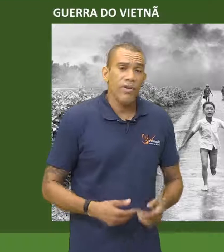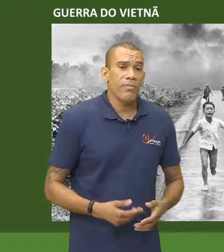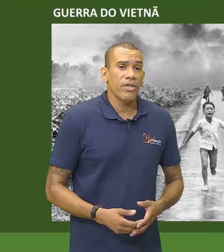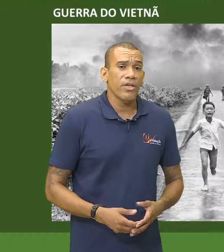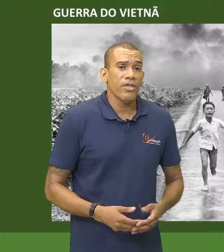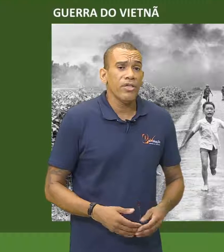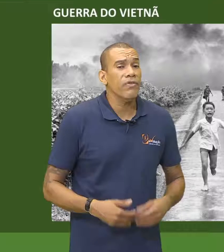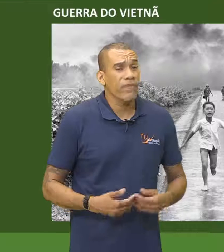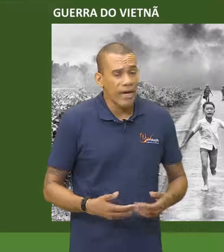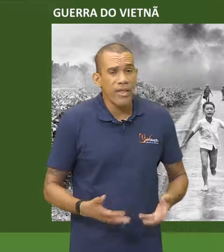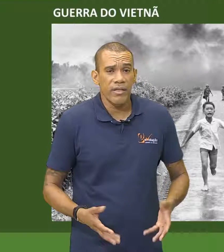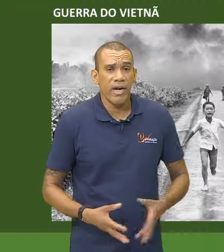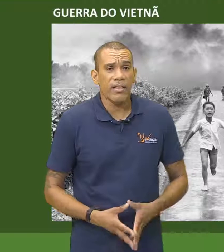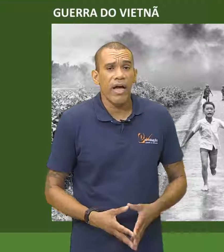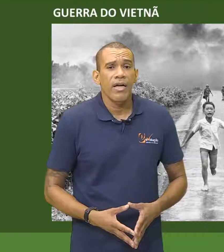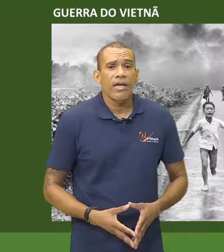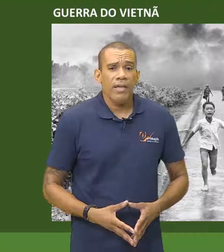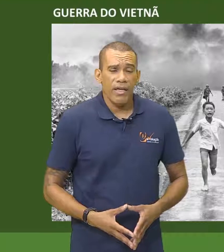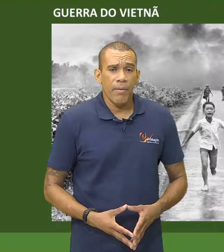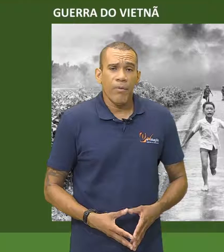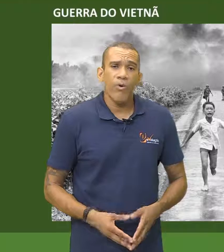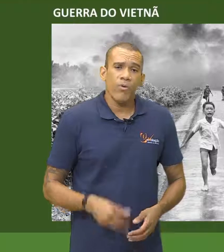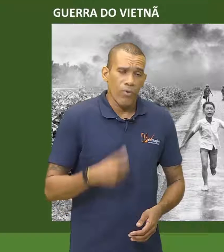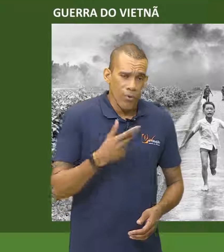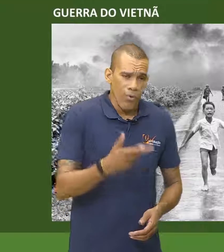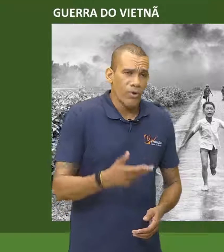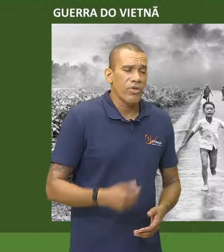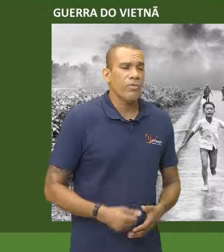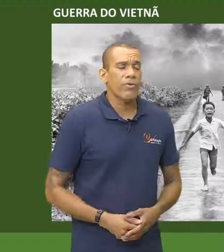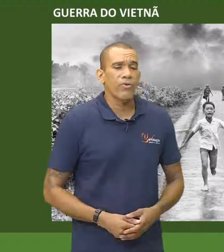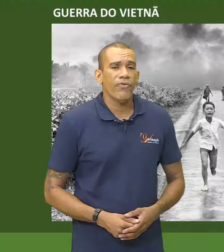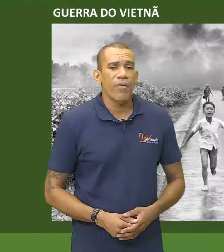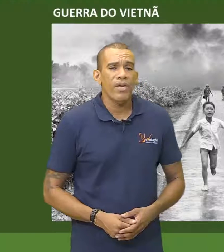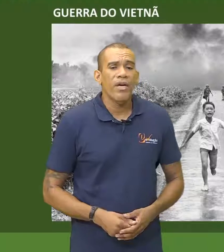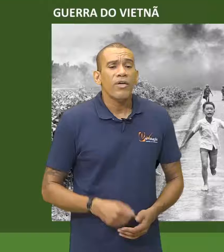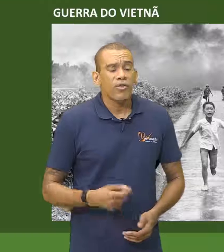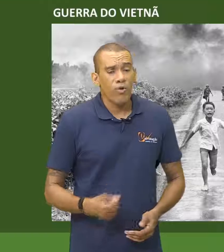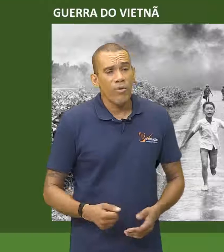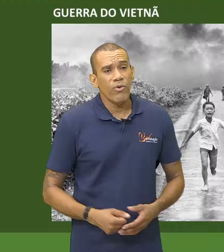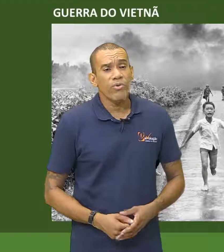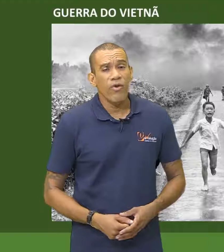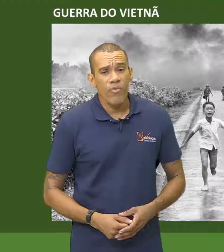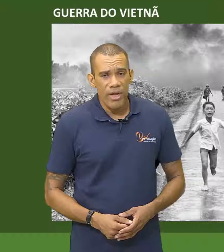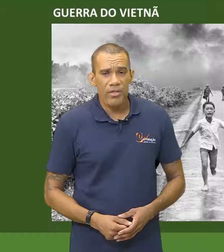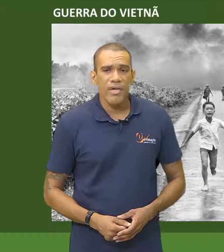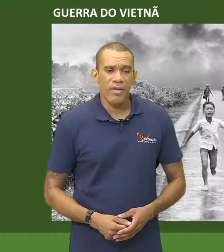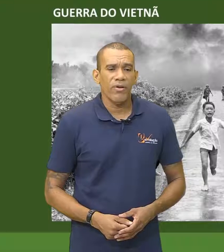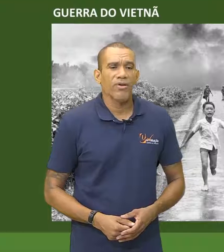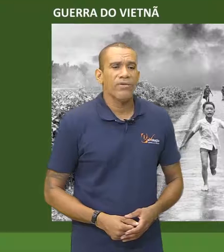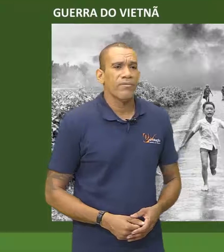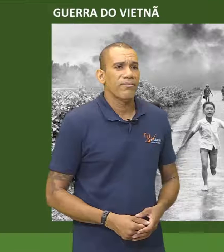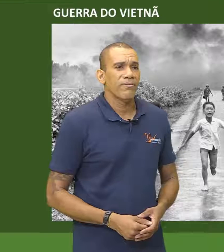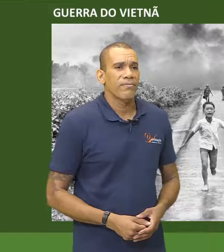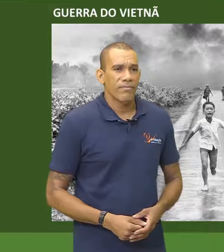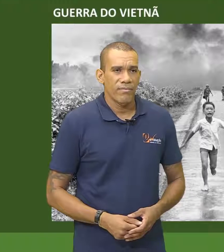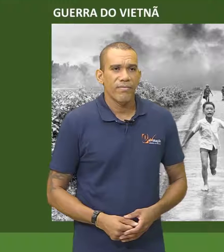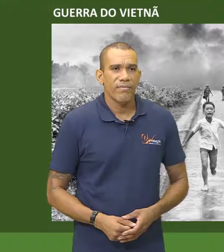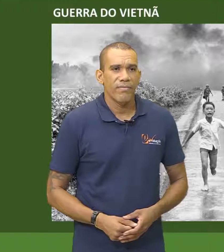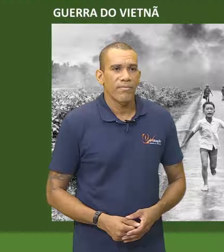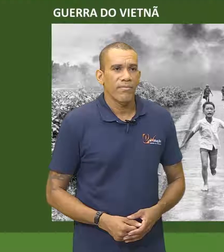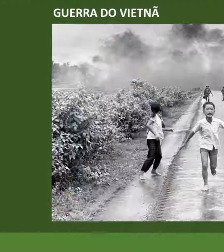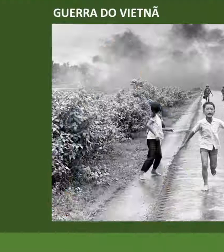isso, infelizmente, que a gente vai ter que tratar daqui a pouco, com o auxílio do professor Valmir, sobre os movimentos migratórios.